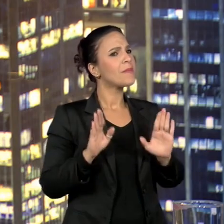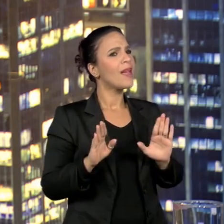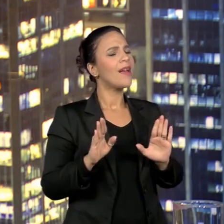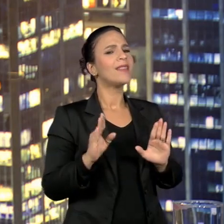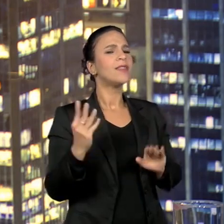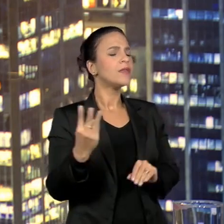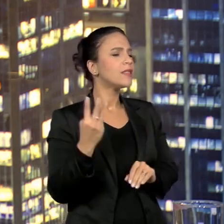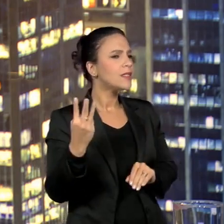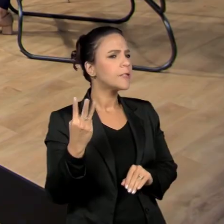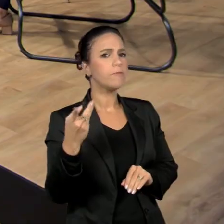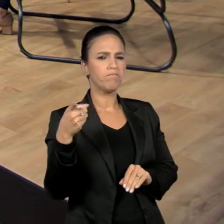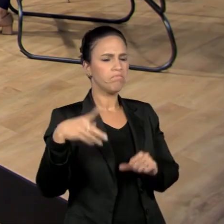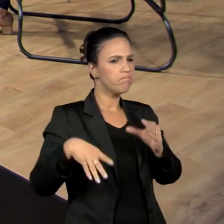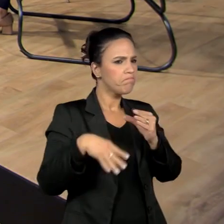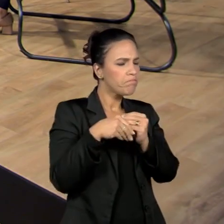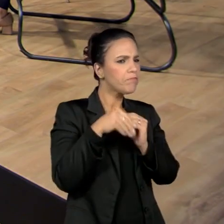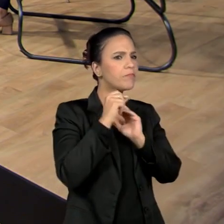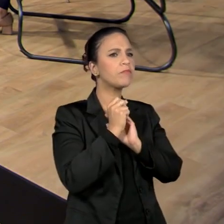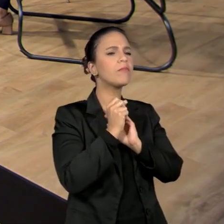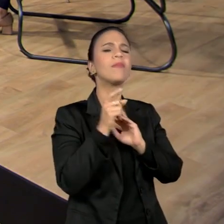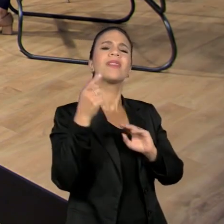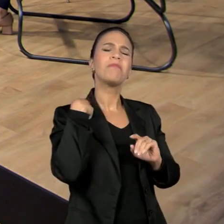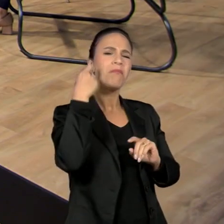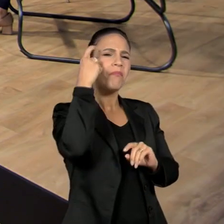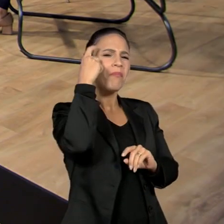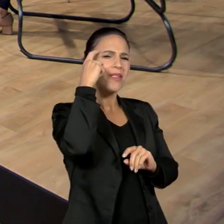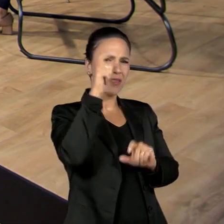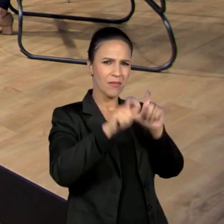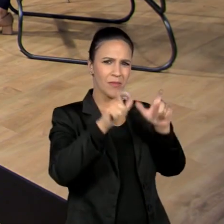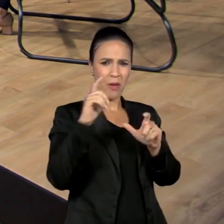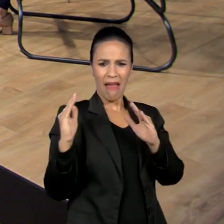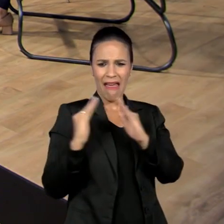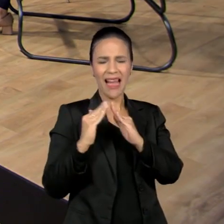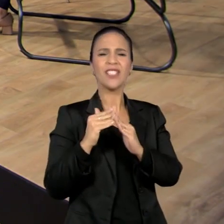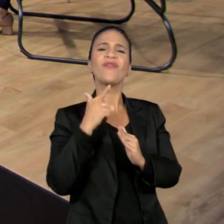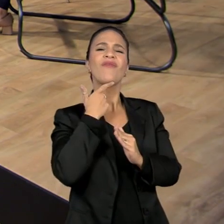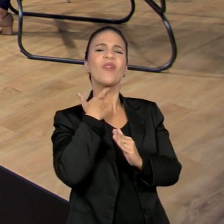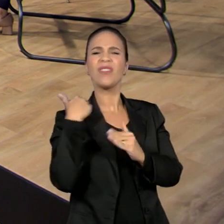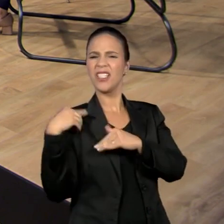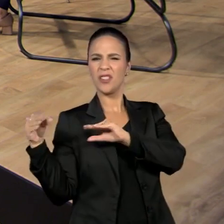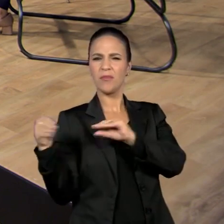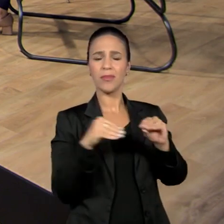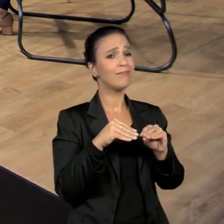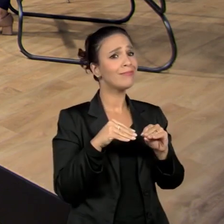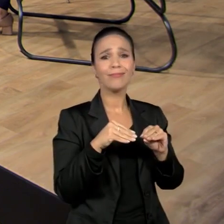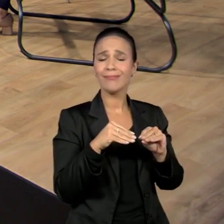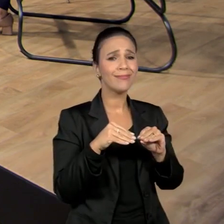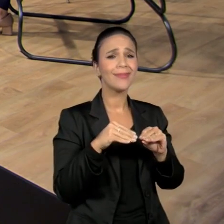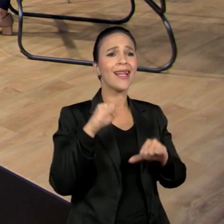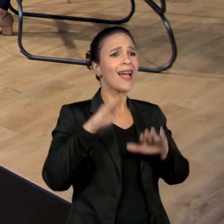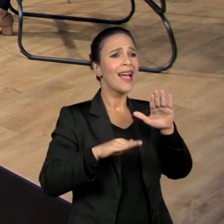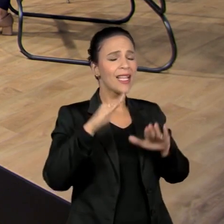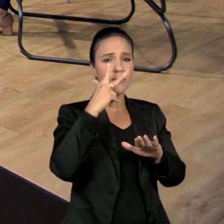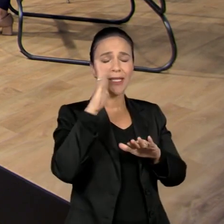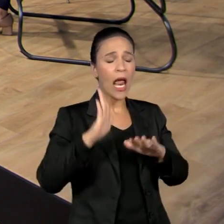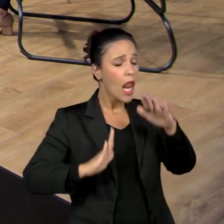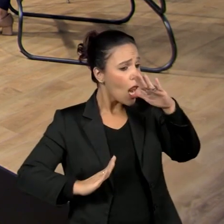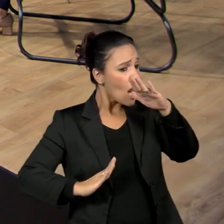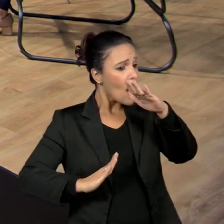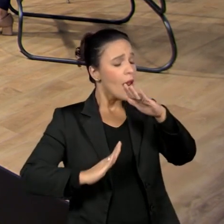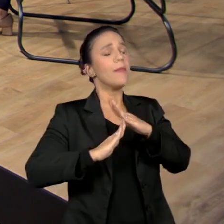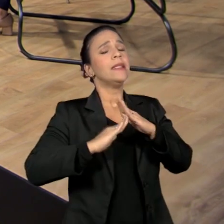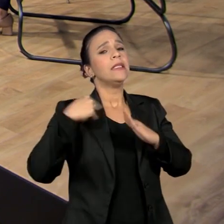migram buscando a sua própria subsistência. Isso vai estar presente nesses contextos de crise humanitária, em que a questão socioeconômica